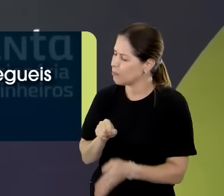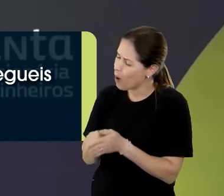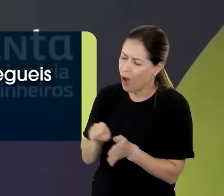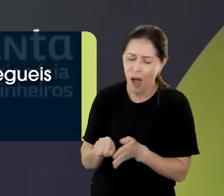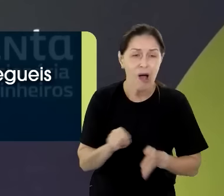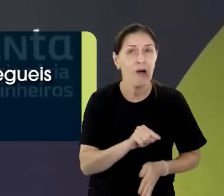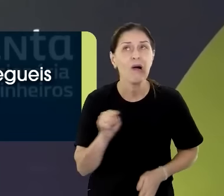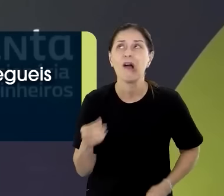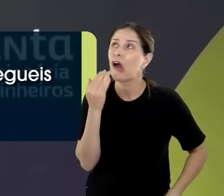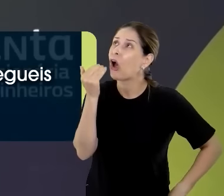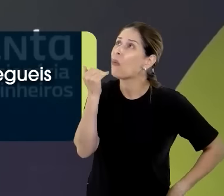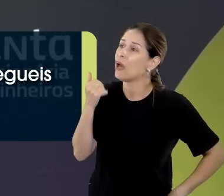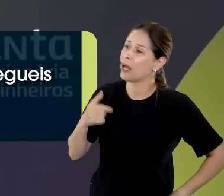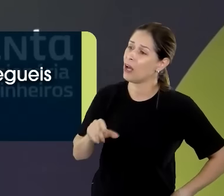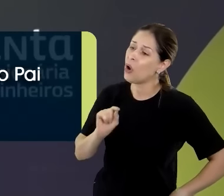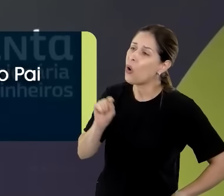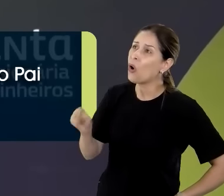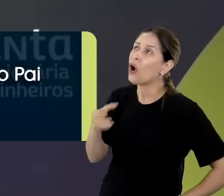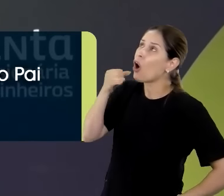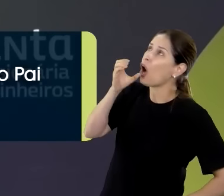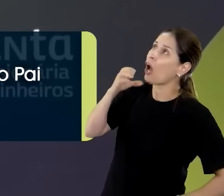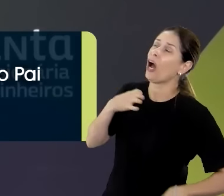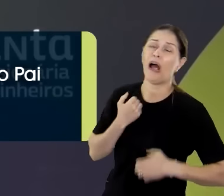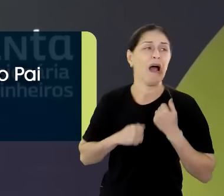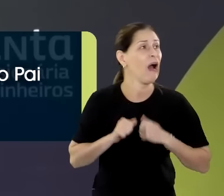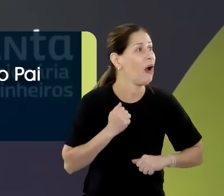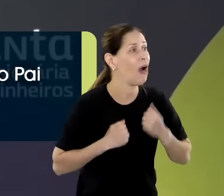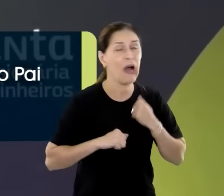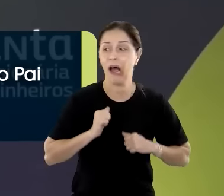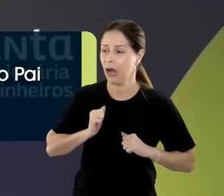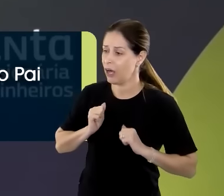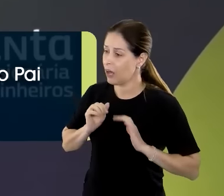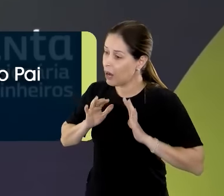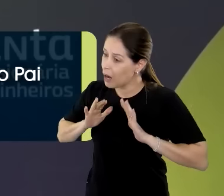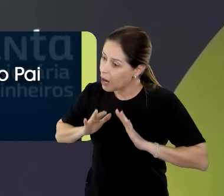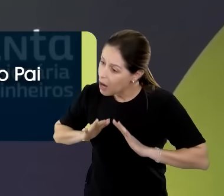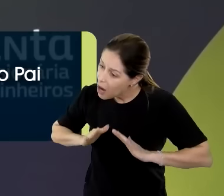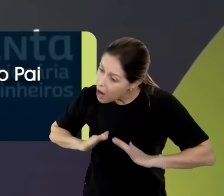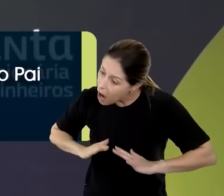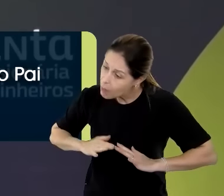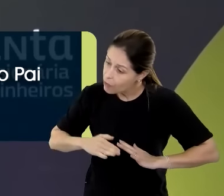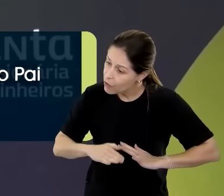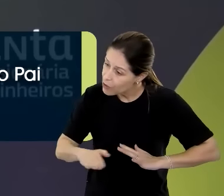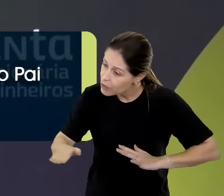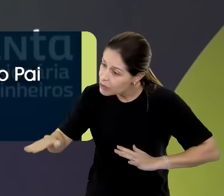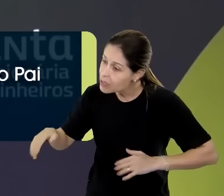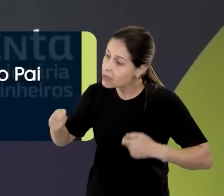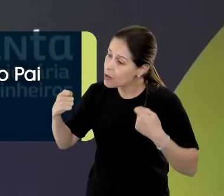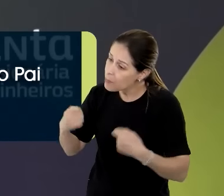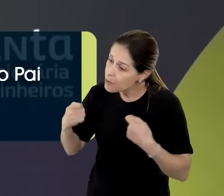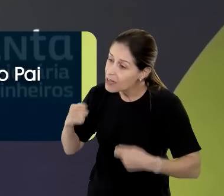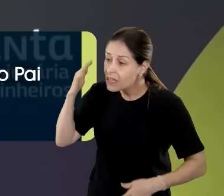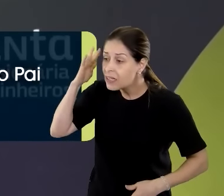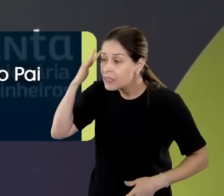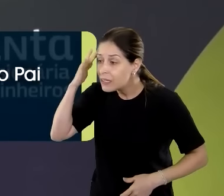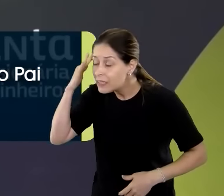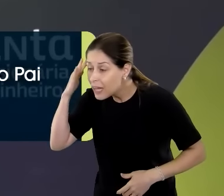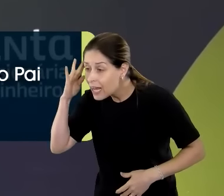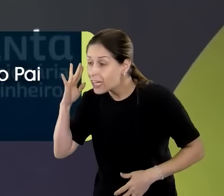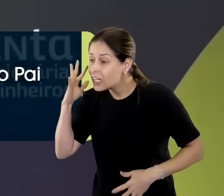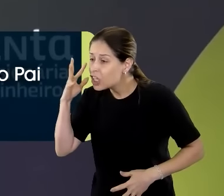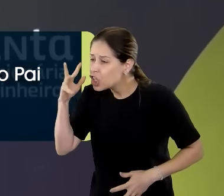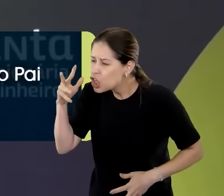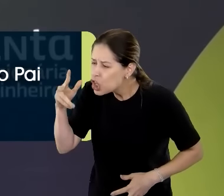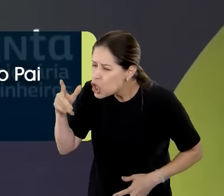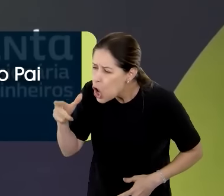e não vos entregueis a inquietações, porque os gentios de todo o mundo é